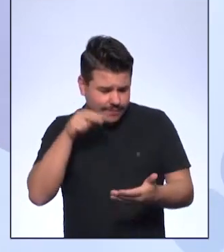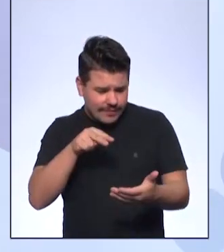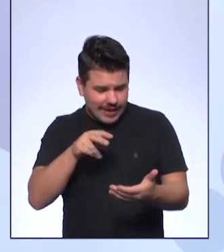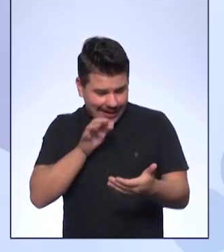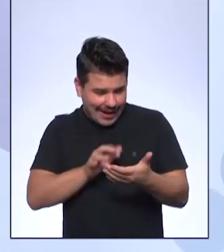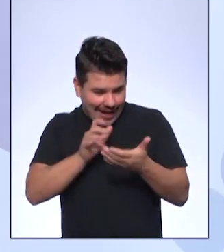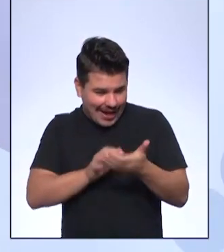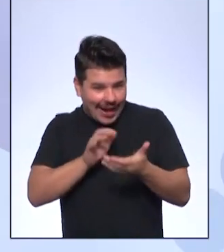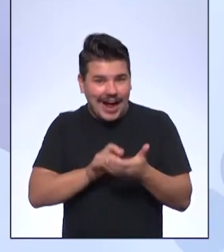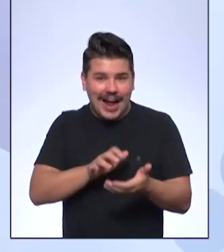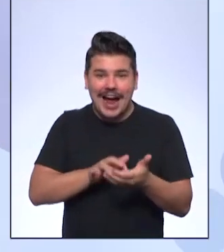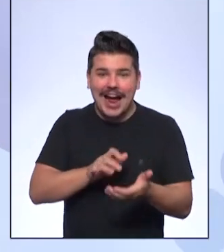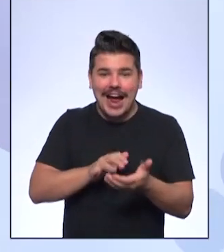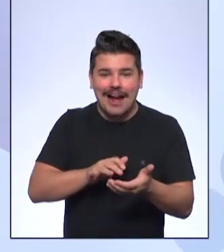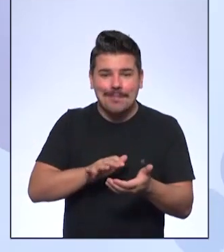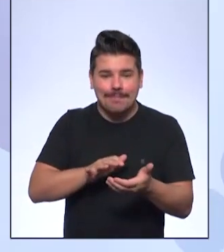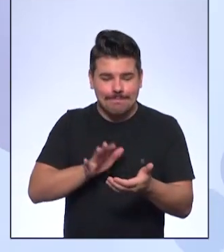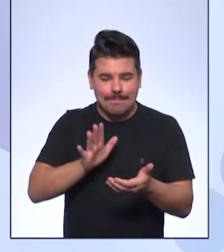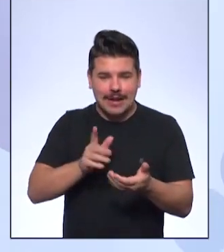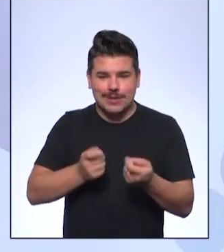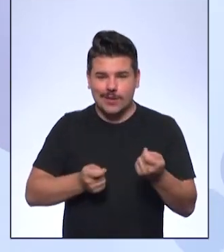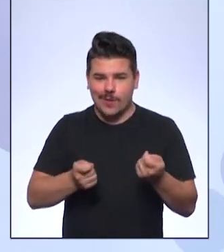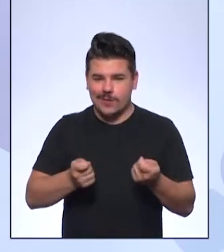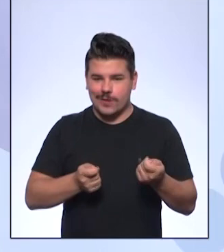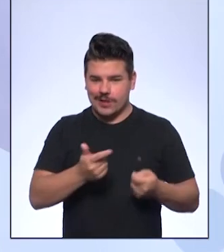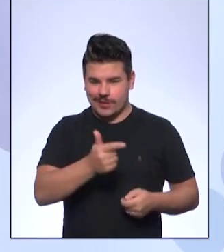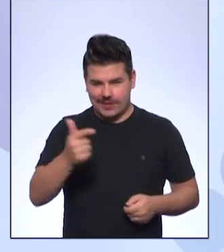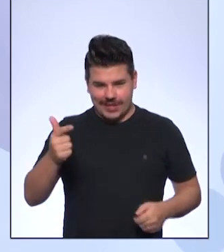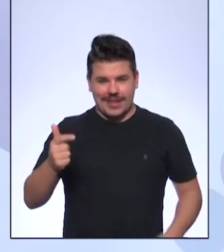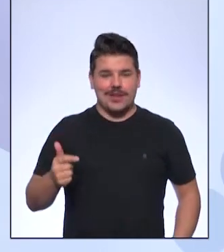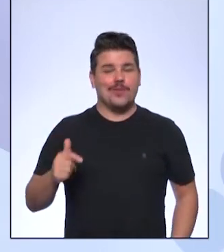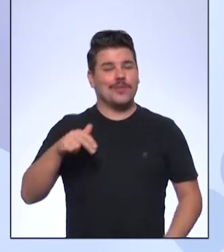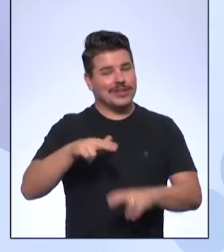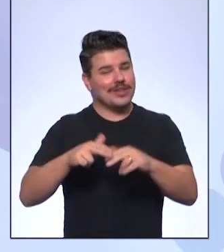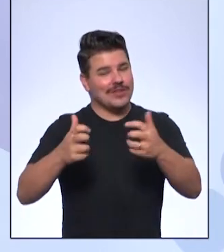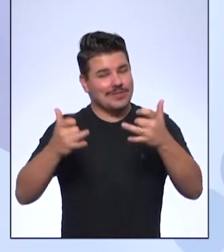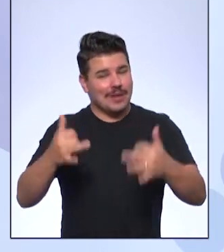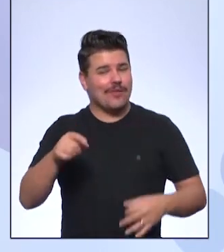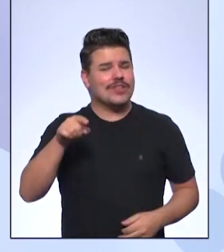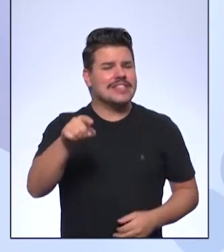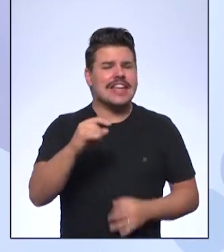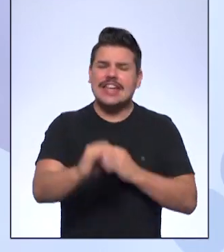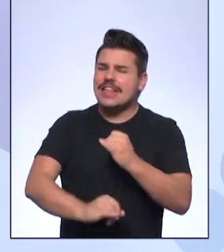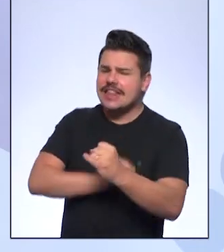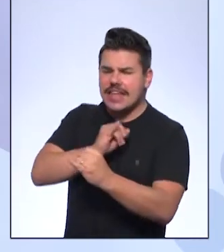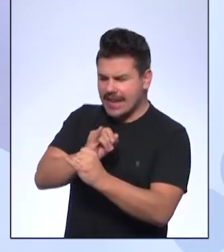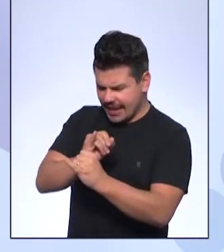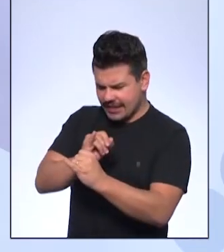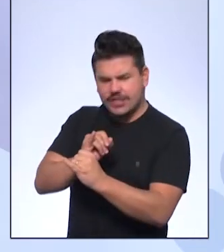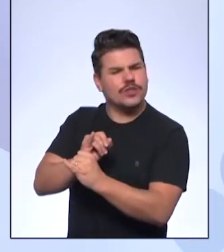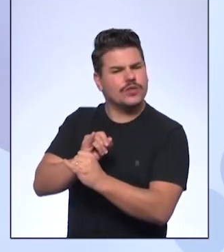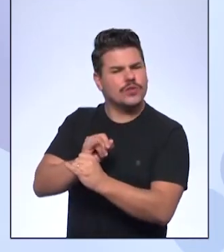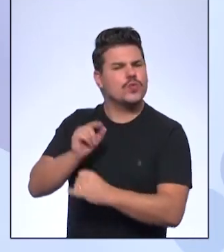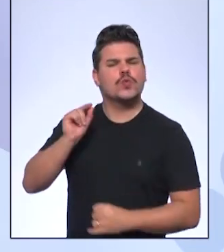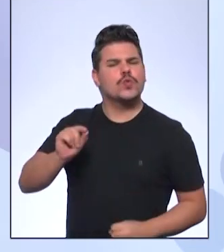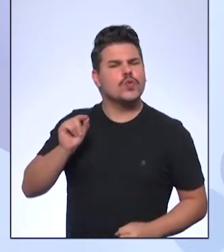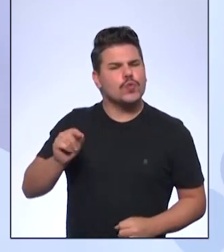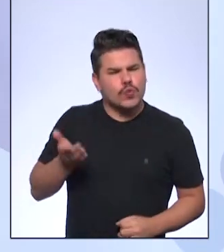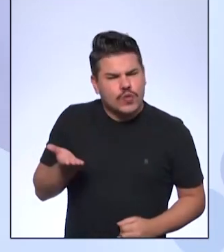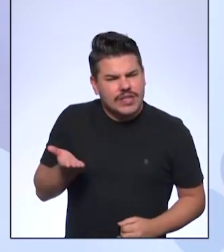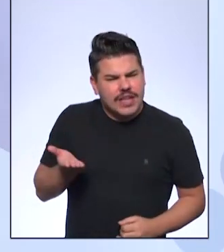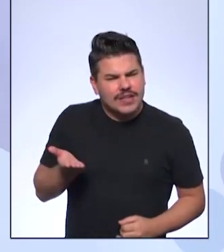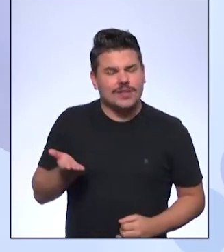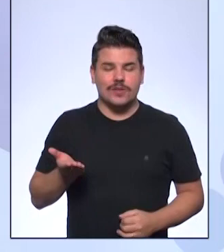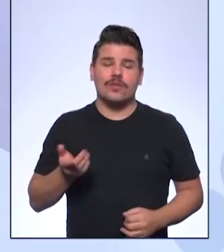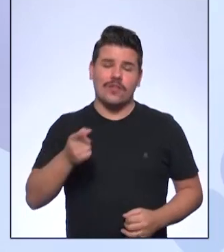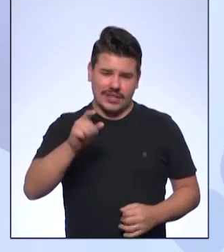né? Então, a primeira coisa que eu vou trazer para vocês aí é o que é a internet, né? Eu acho que é meio claro, né, para todo mundo